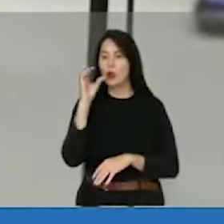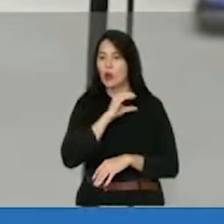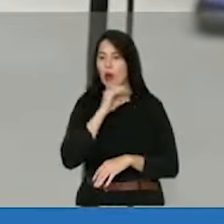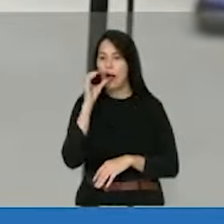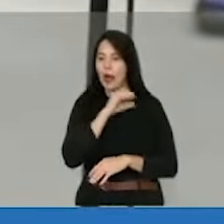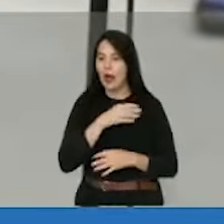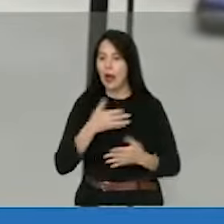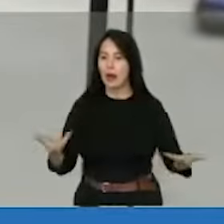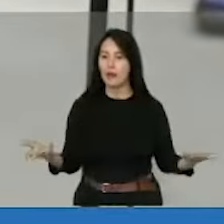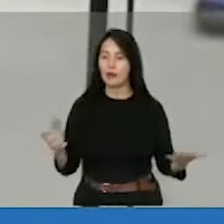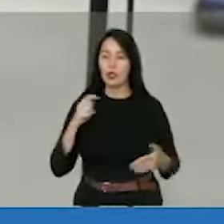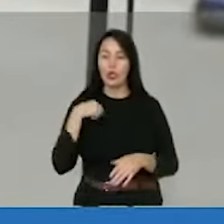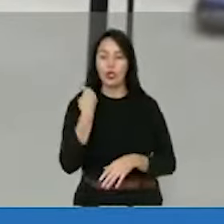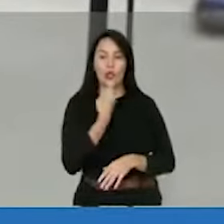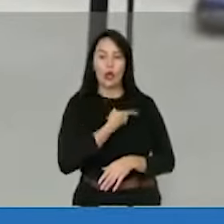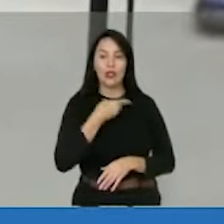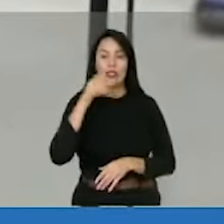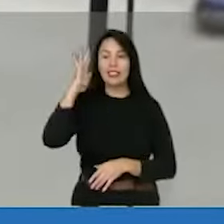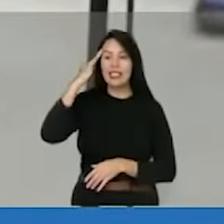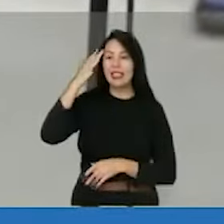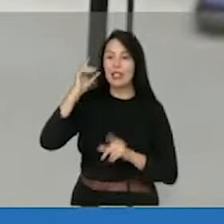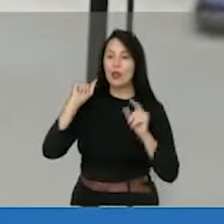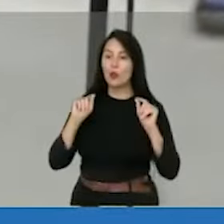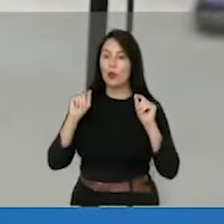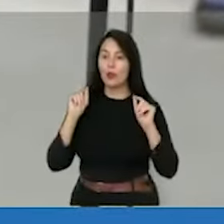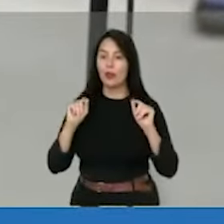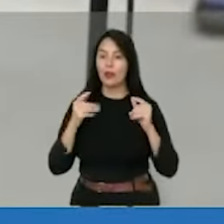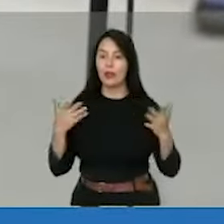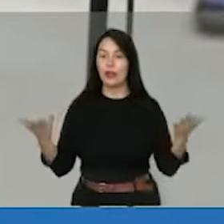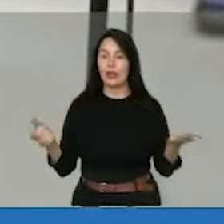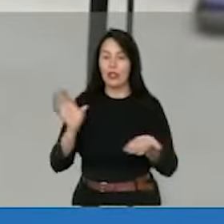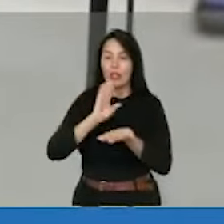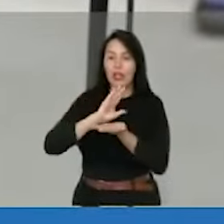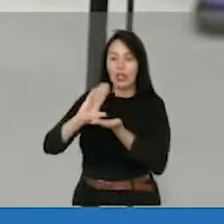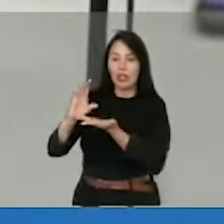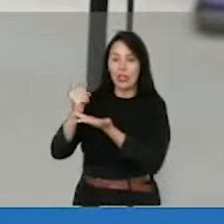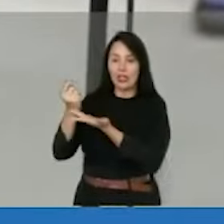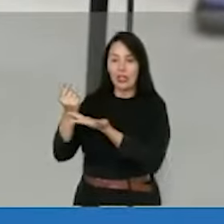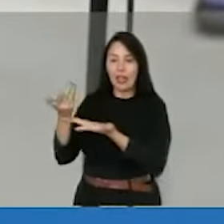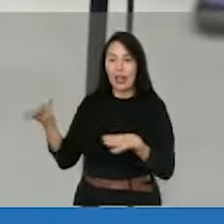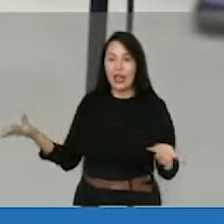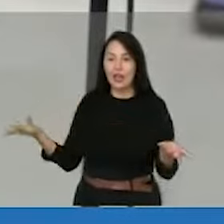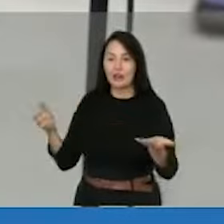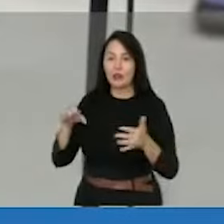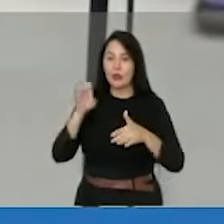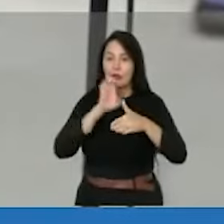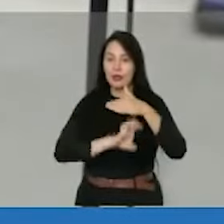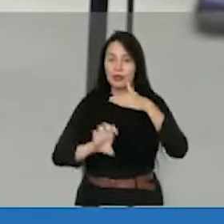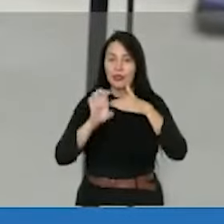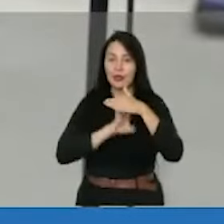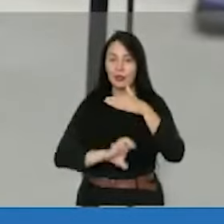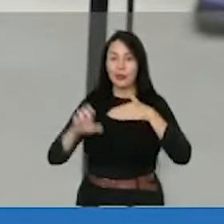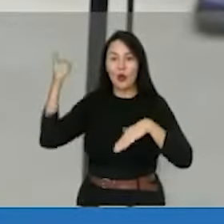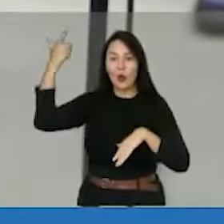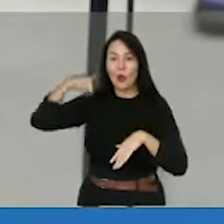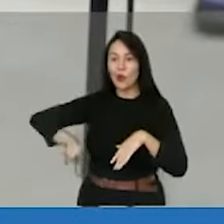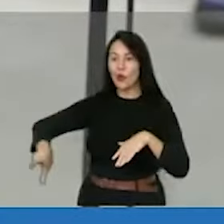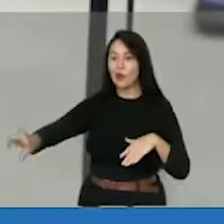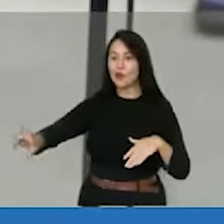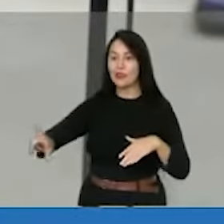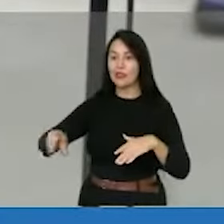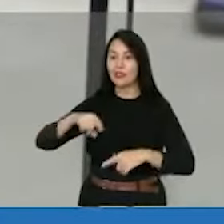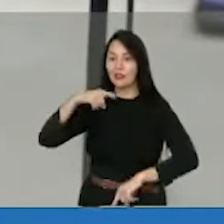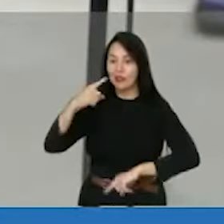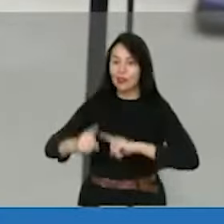nós entendamos que está aqui se fornecendo crédito para que as empresas possam superar o estado